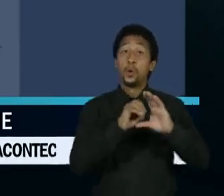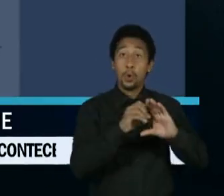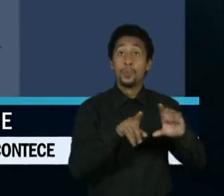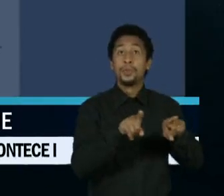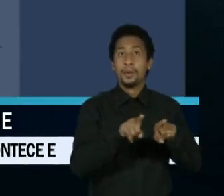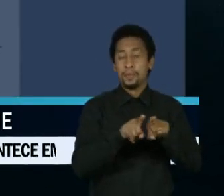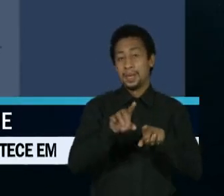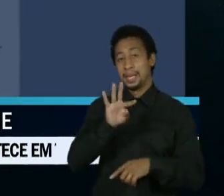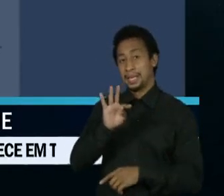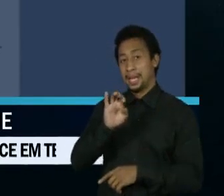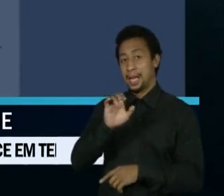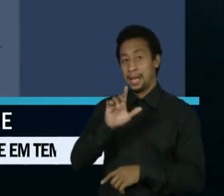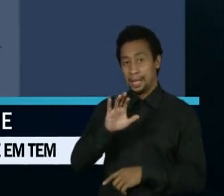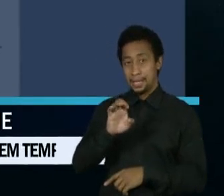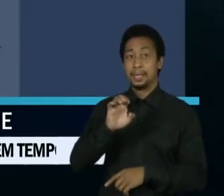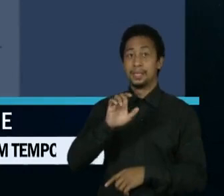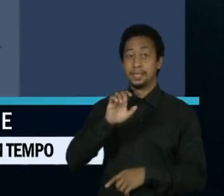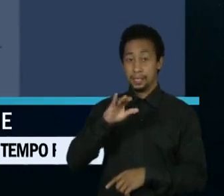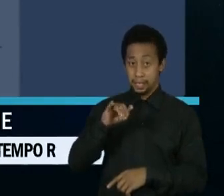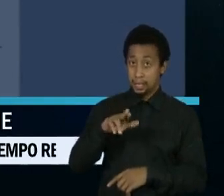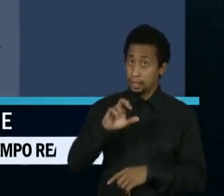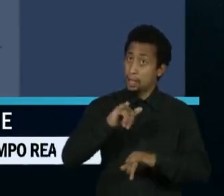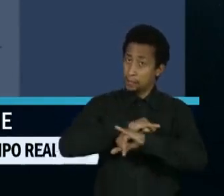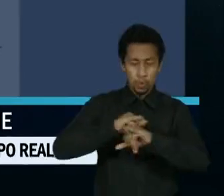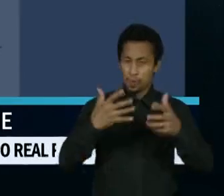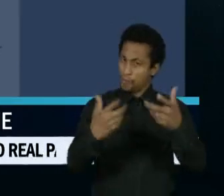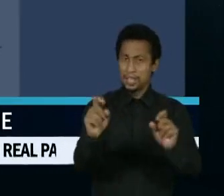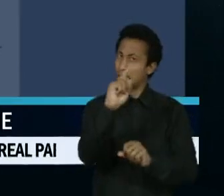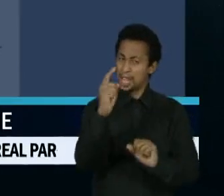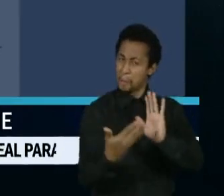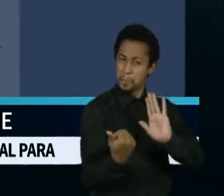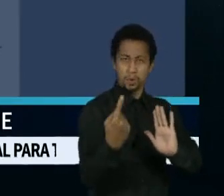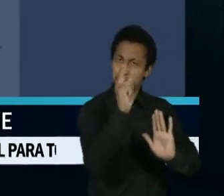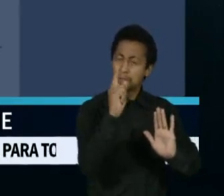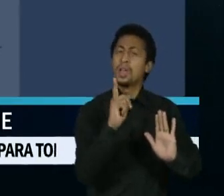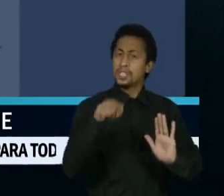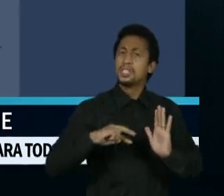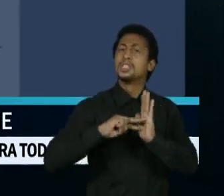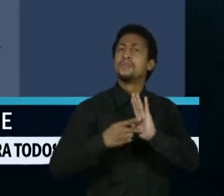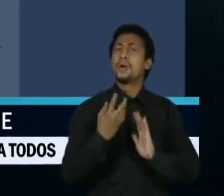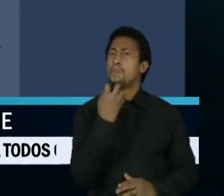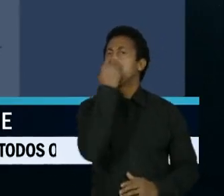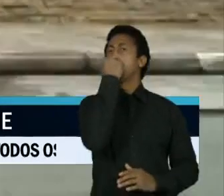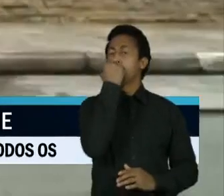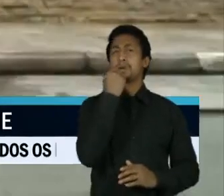decisão, porque a suspensão é censura, ofende o princípio da liberdade de expressão e é